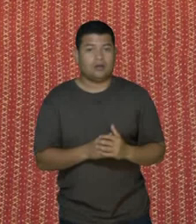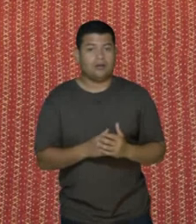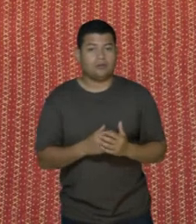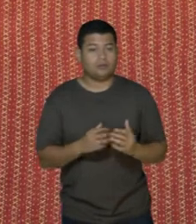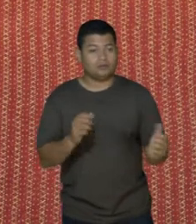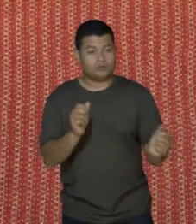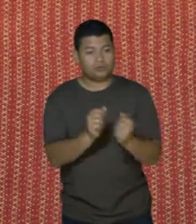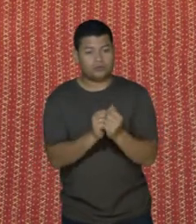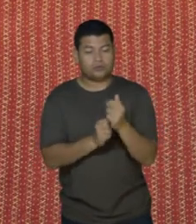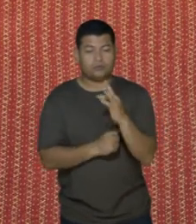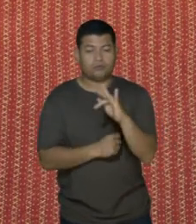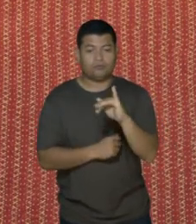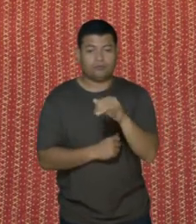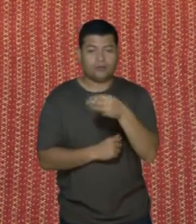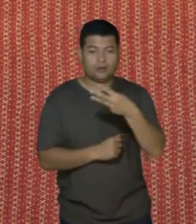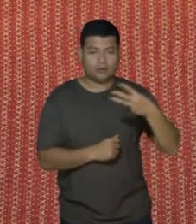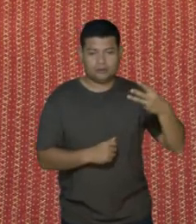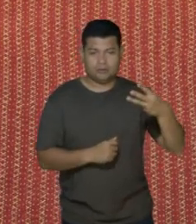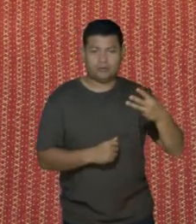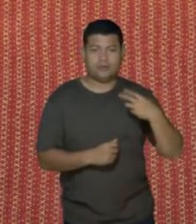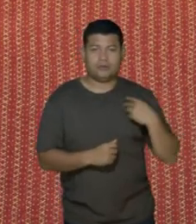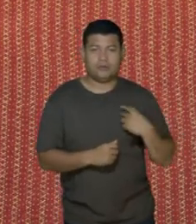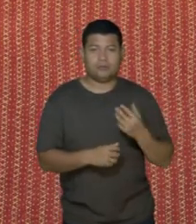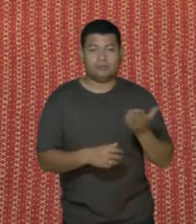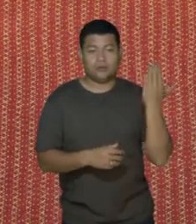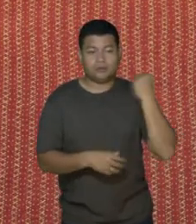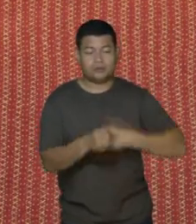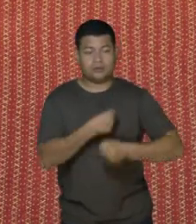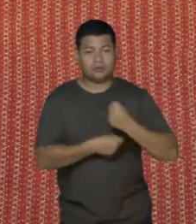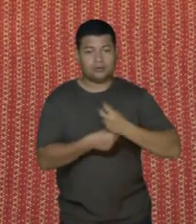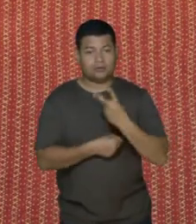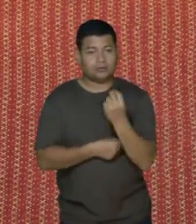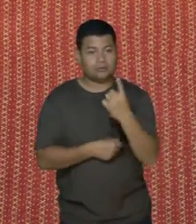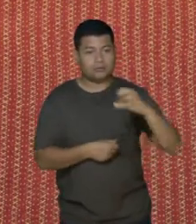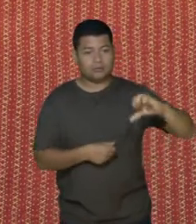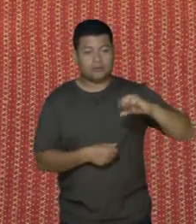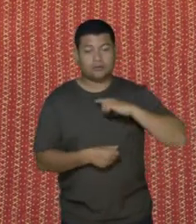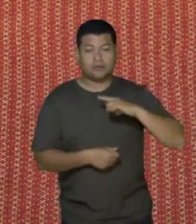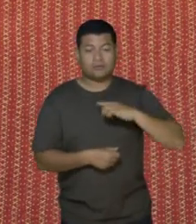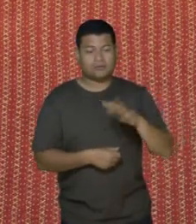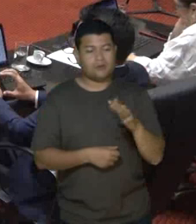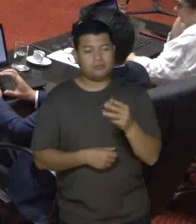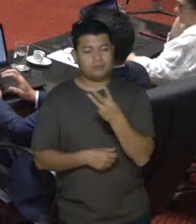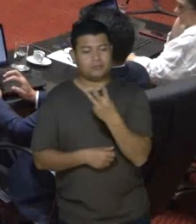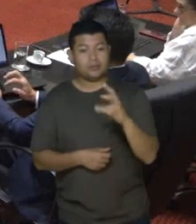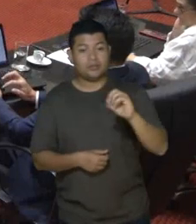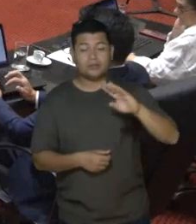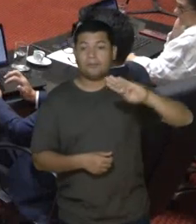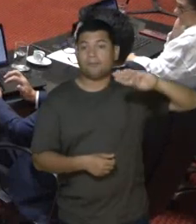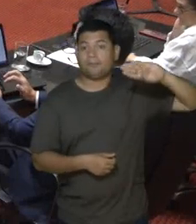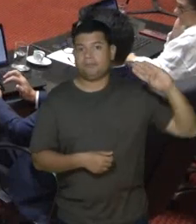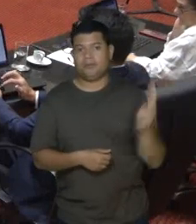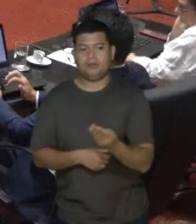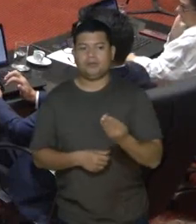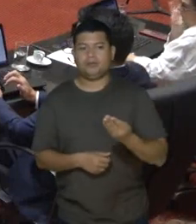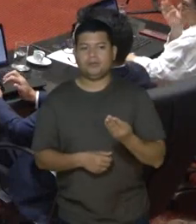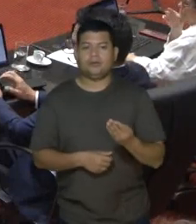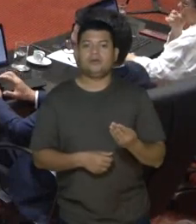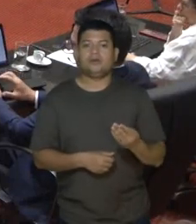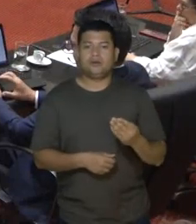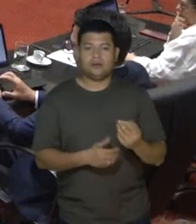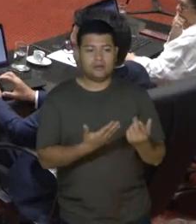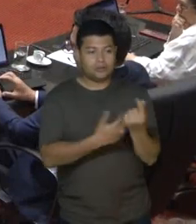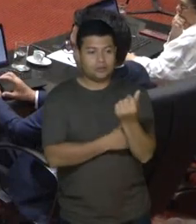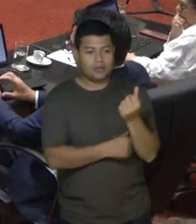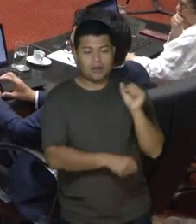com a Fiesc, feita em 2019, estimava em mais de 30 bilhões de reais os valores em obras paradas e